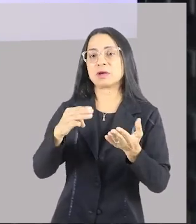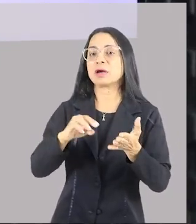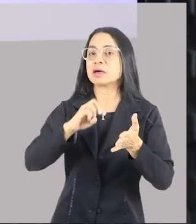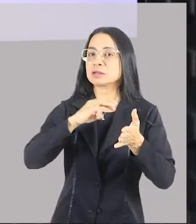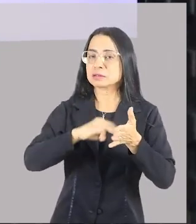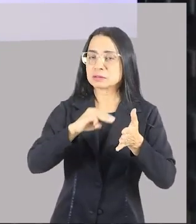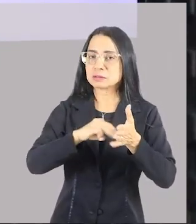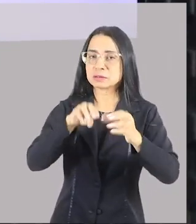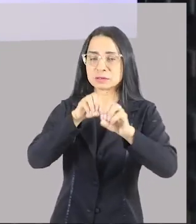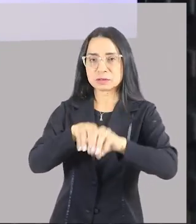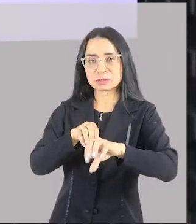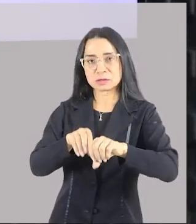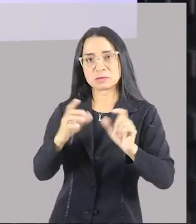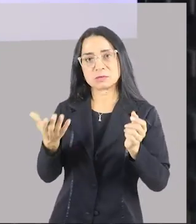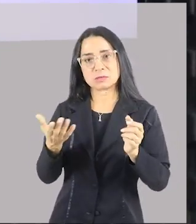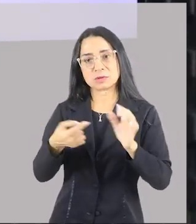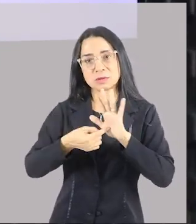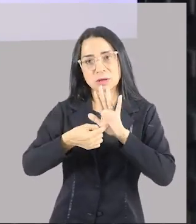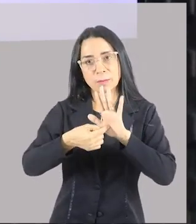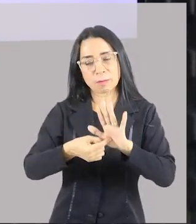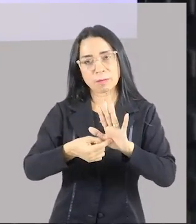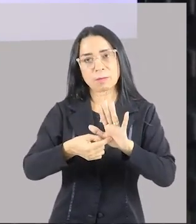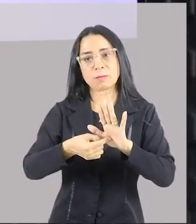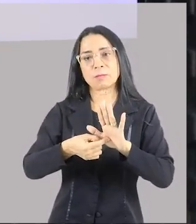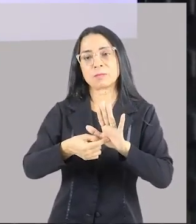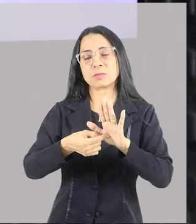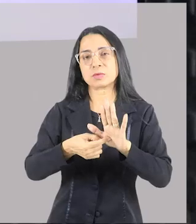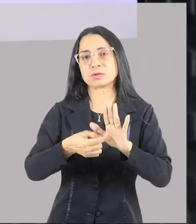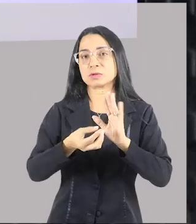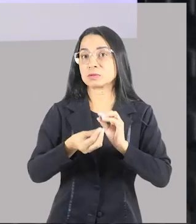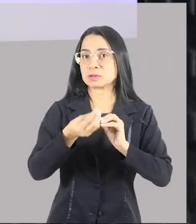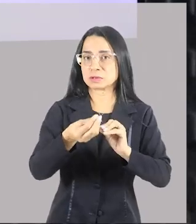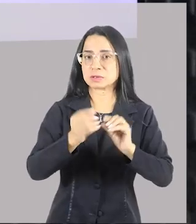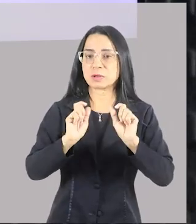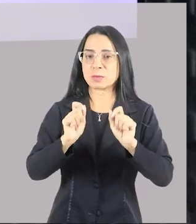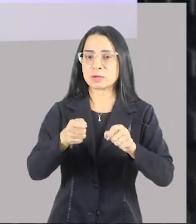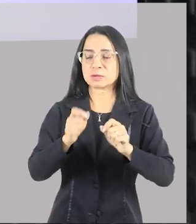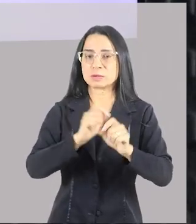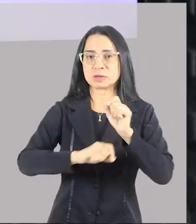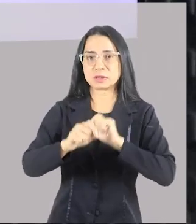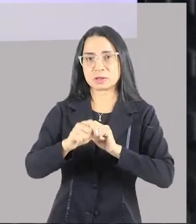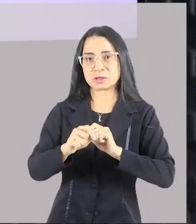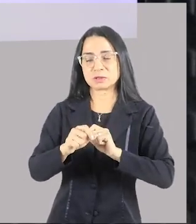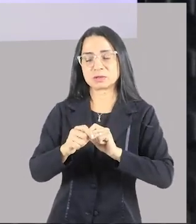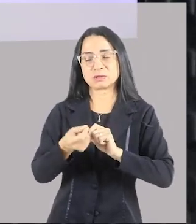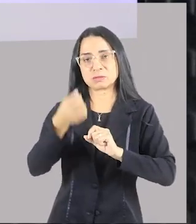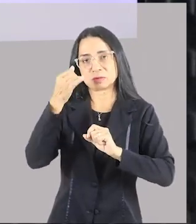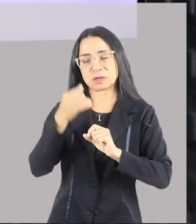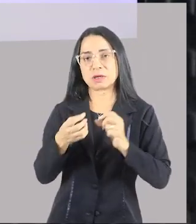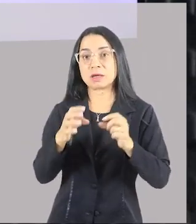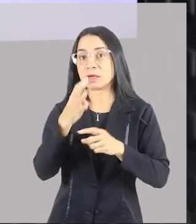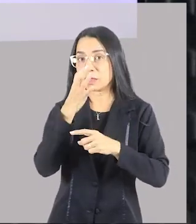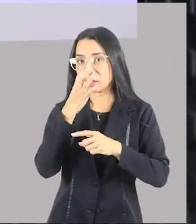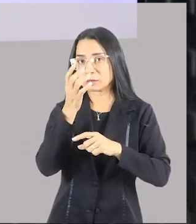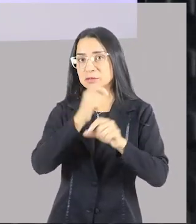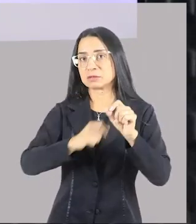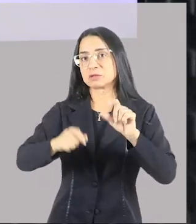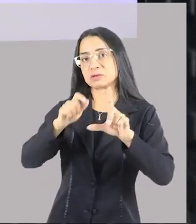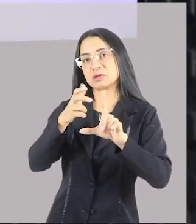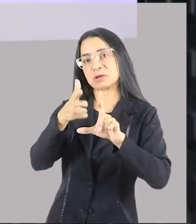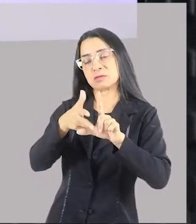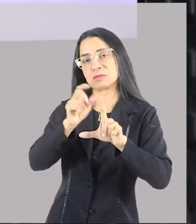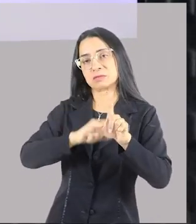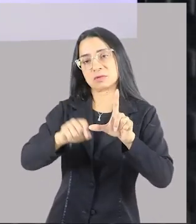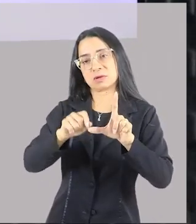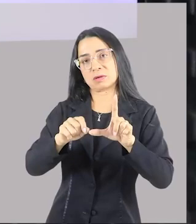essa possibilidade de vocês assistirem a essa videoaula, pode editar atos administrativos. Mas aqueles autorizados